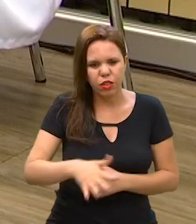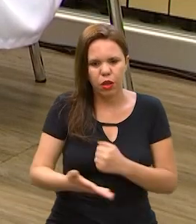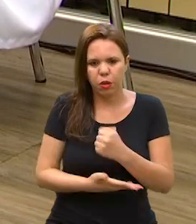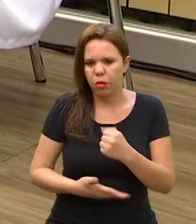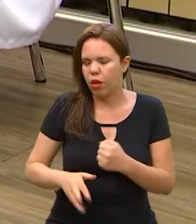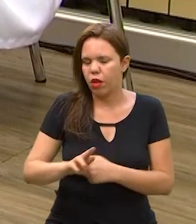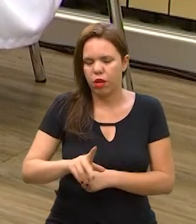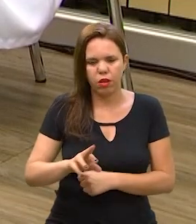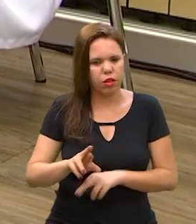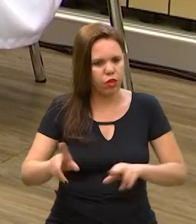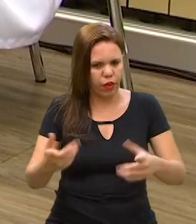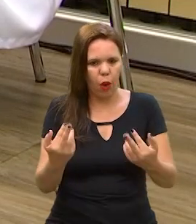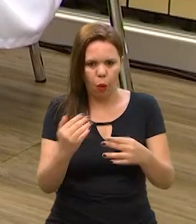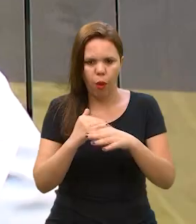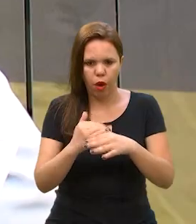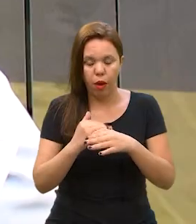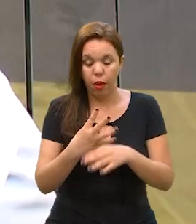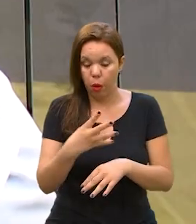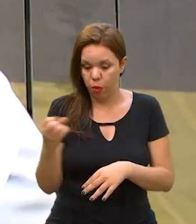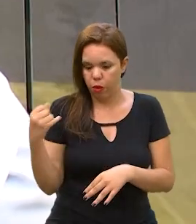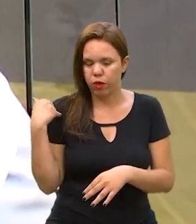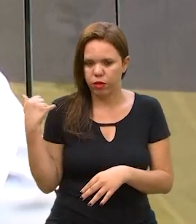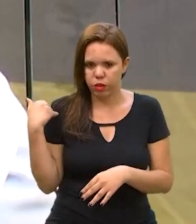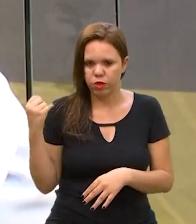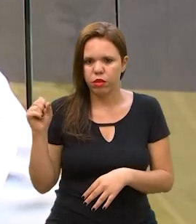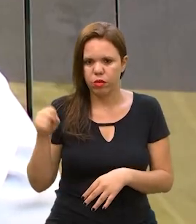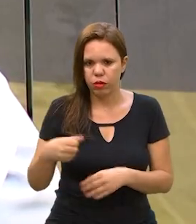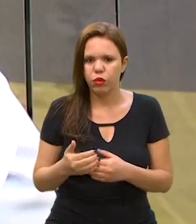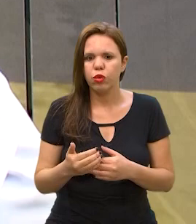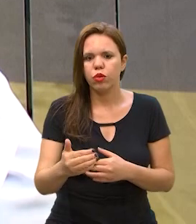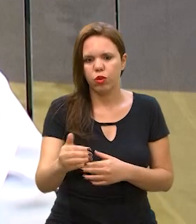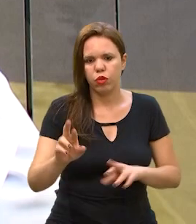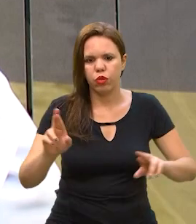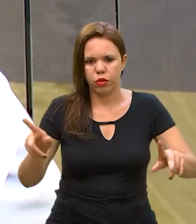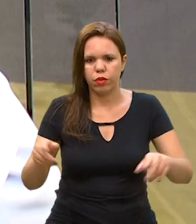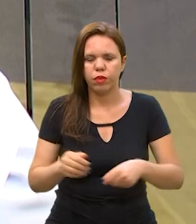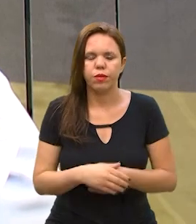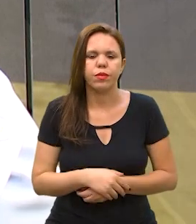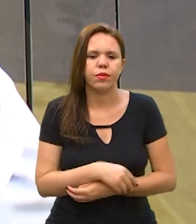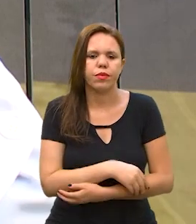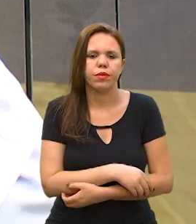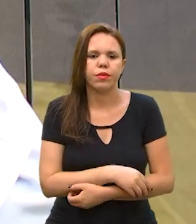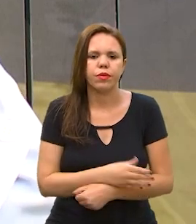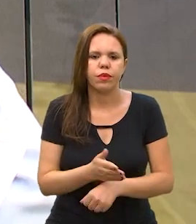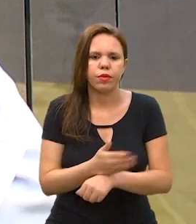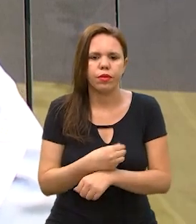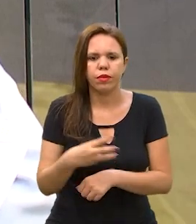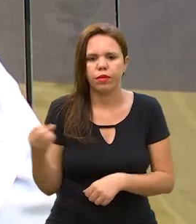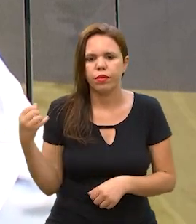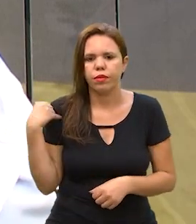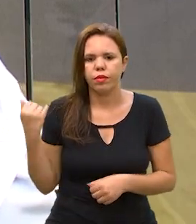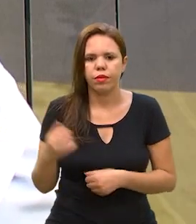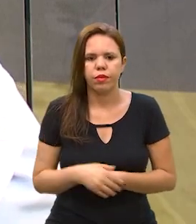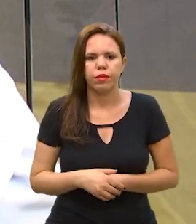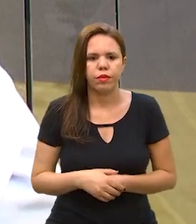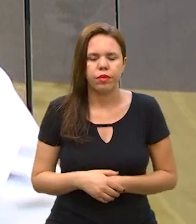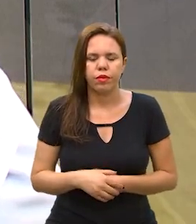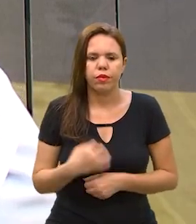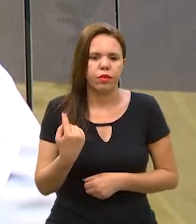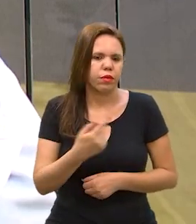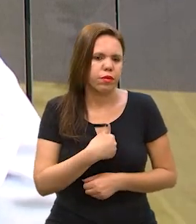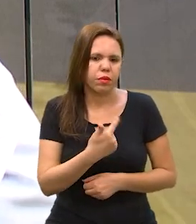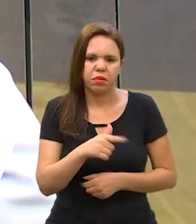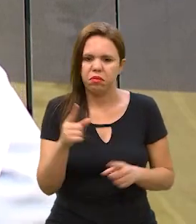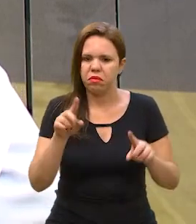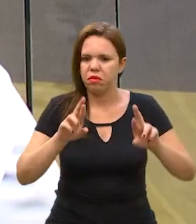básicos, não. A partir dos 40 anos, aí isso começa a diferenciar, né? Então, antes dos 30 anos, isso a gente não tem